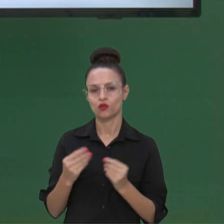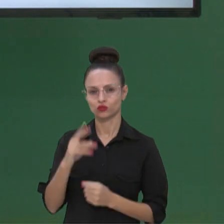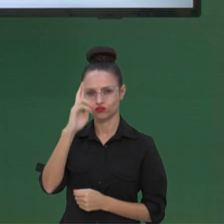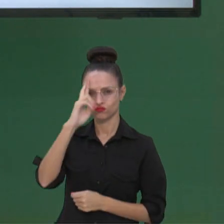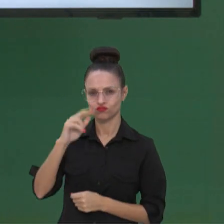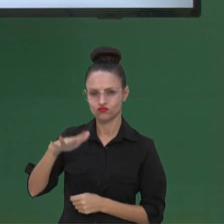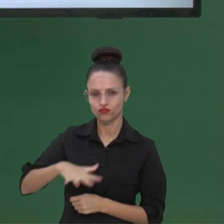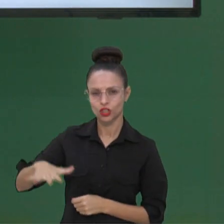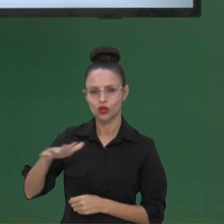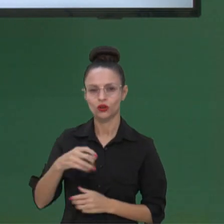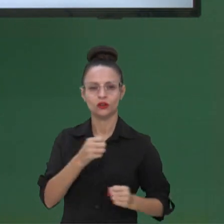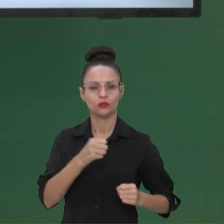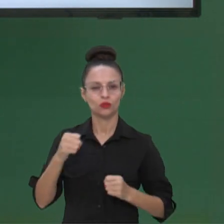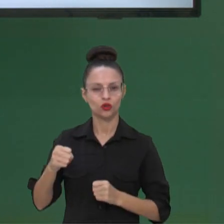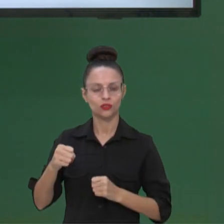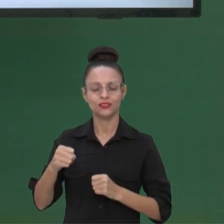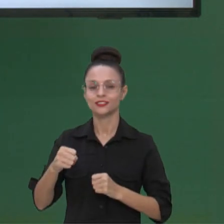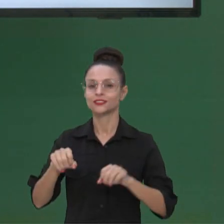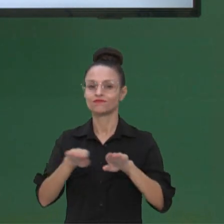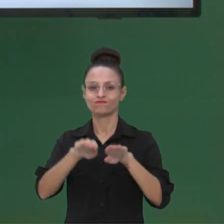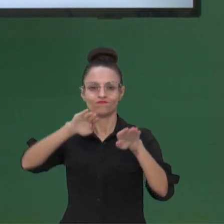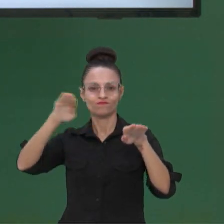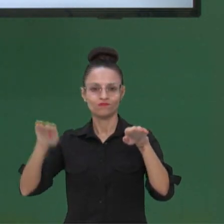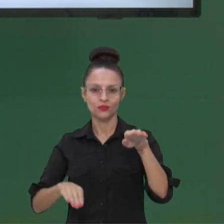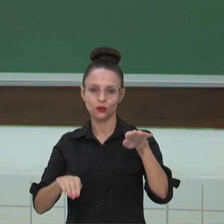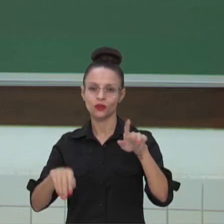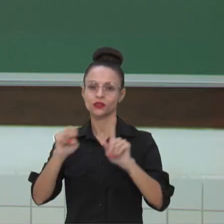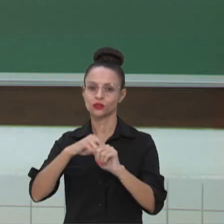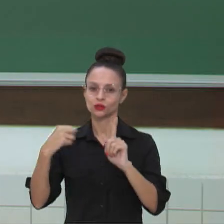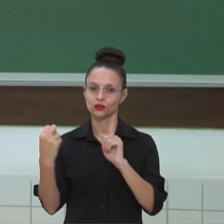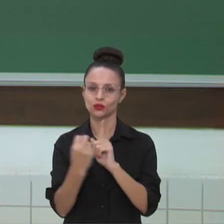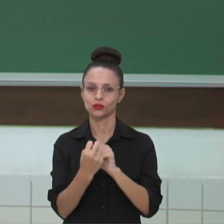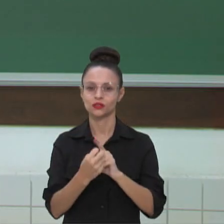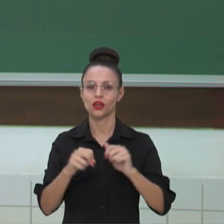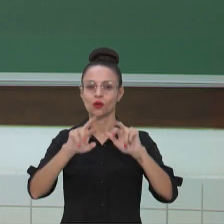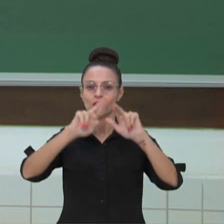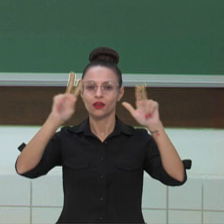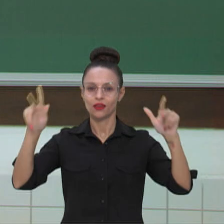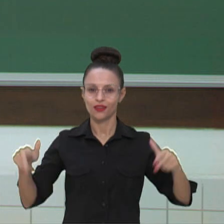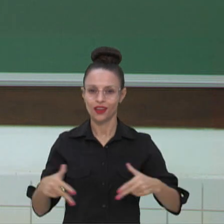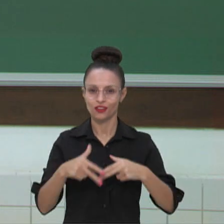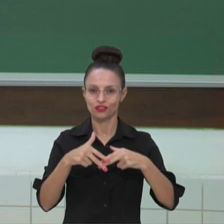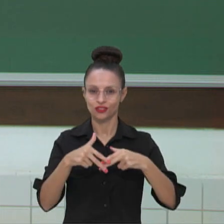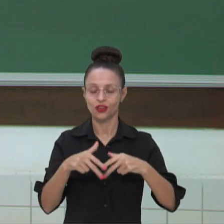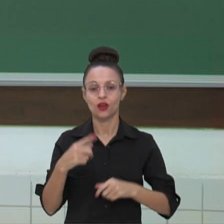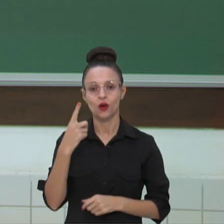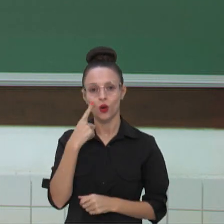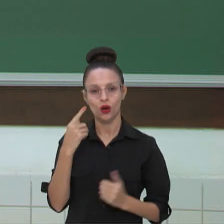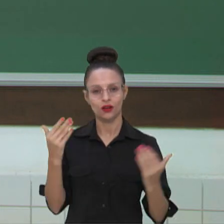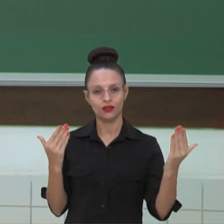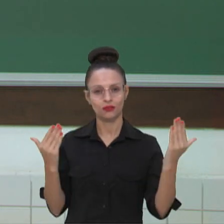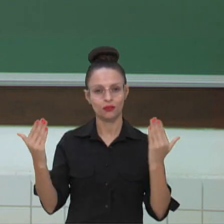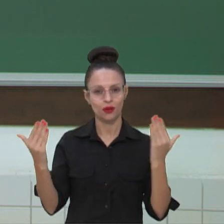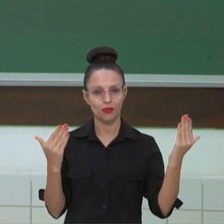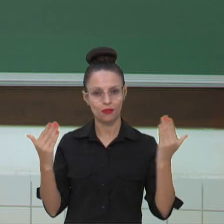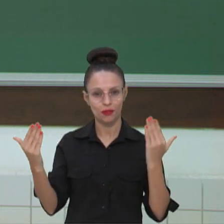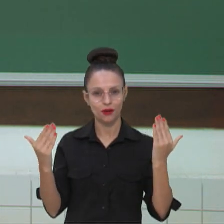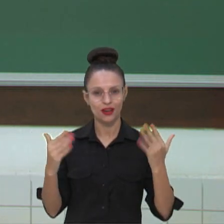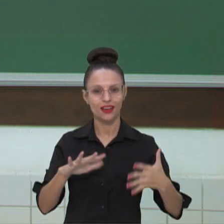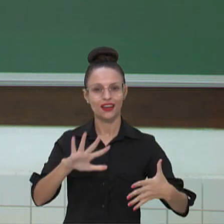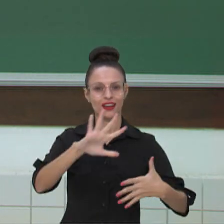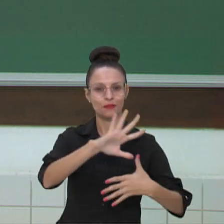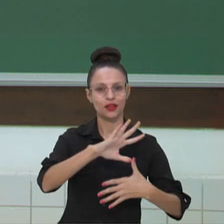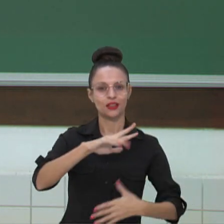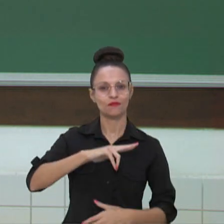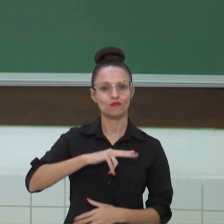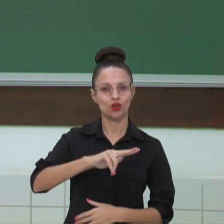poder e forte desigualdade social e étnica. Olha a semelhança aí com a colonização da América Portuguesa. Lembra